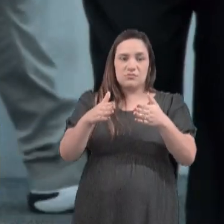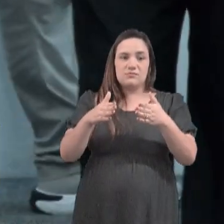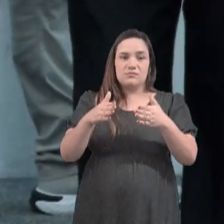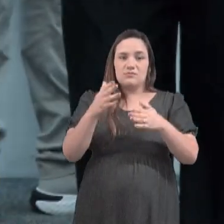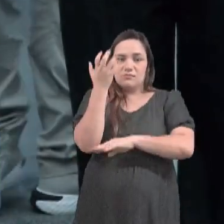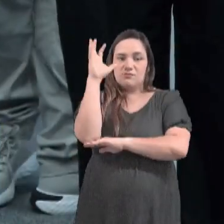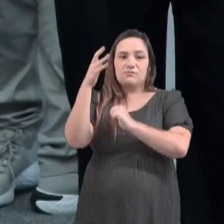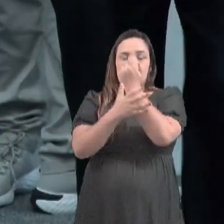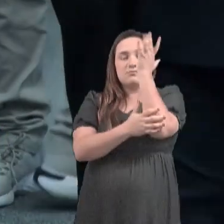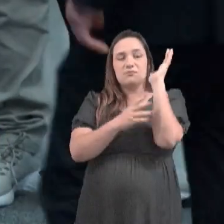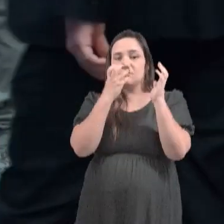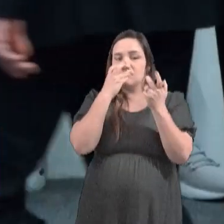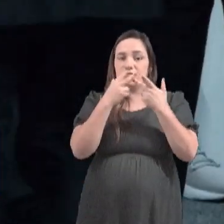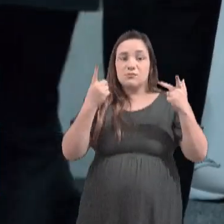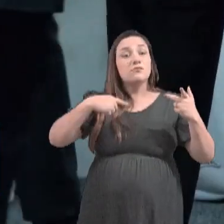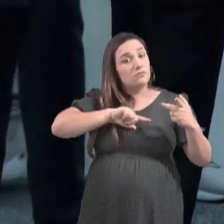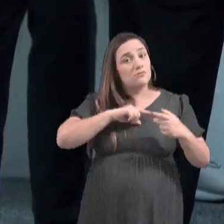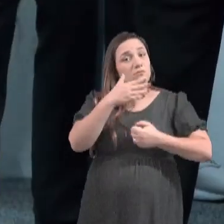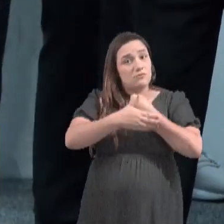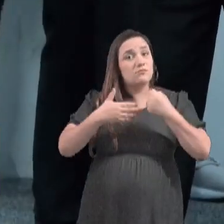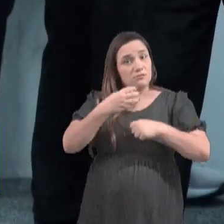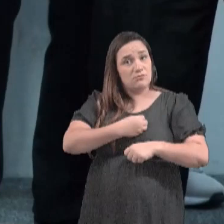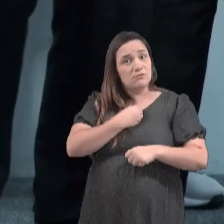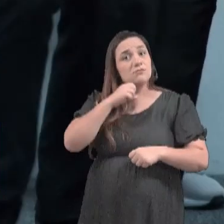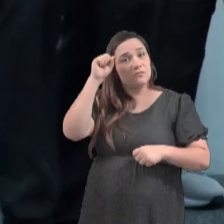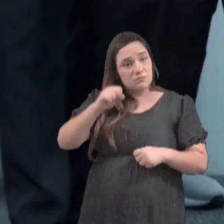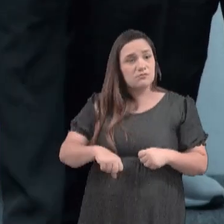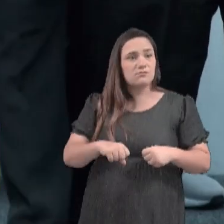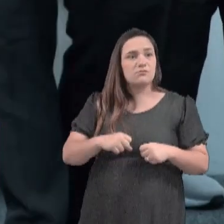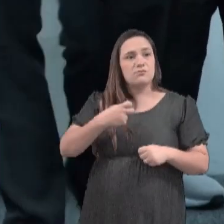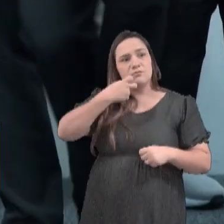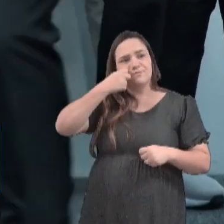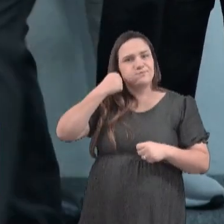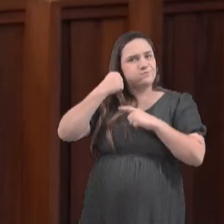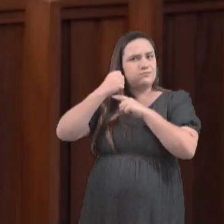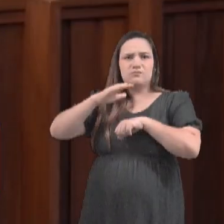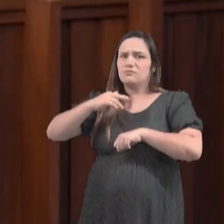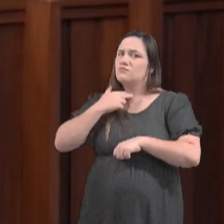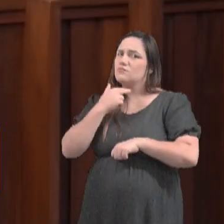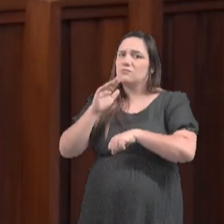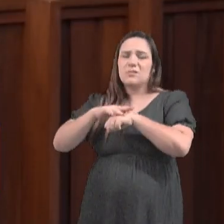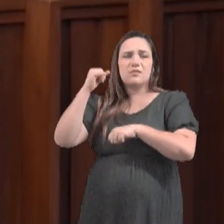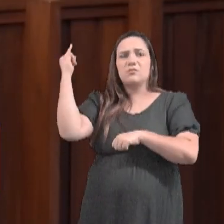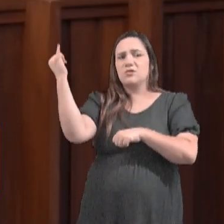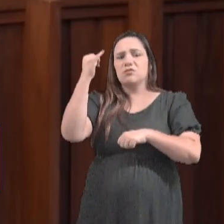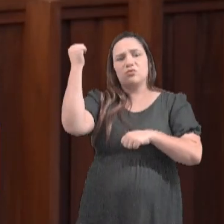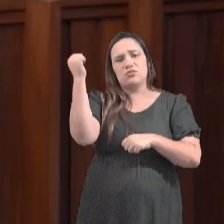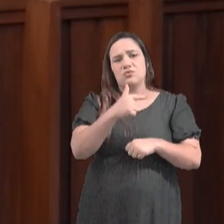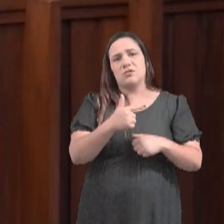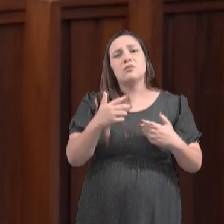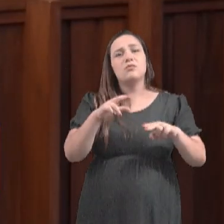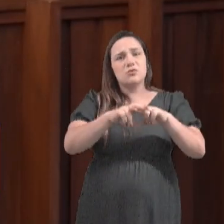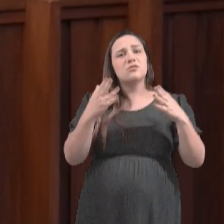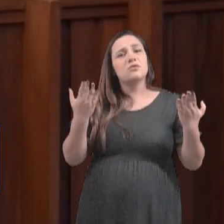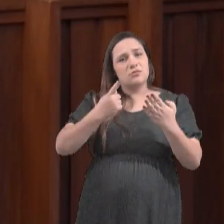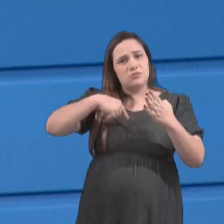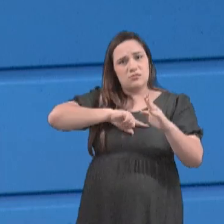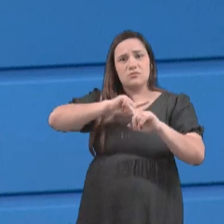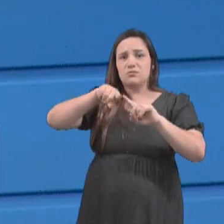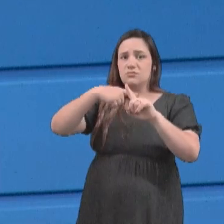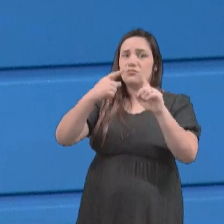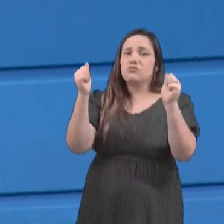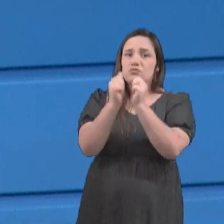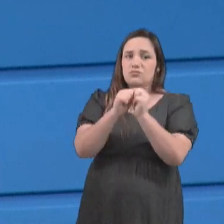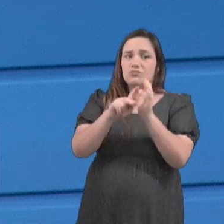aos animais, nós estamos protegendo a vida. O lucro não pode estar acima. Então, a gente se soma nesse